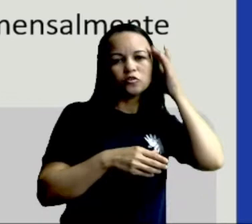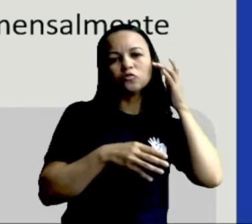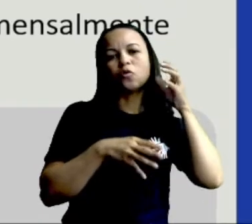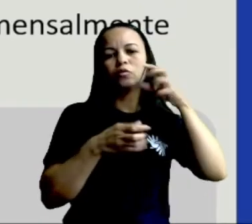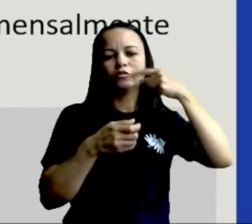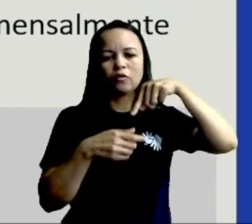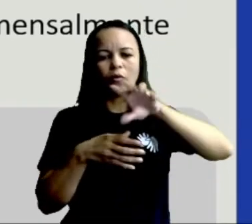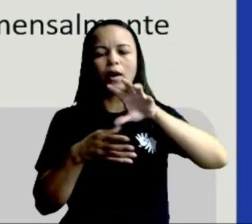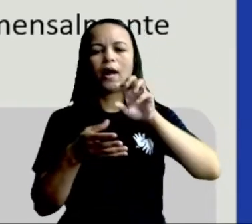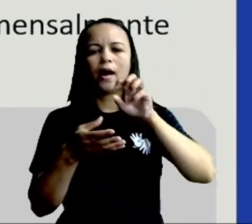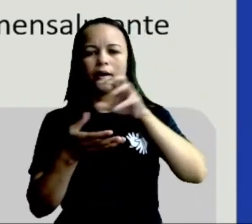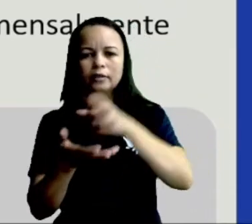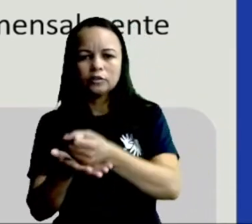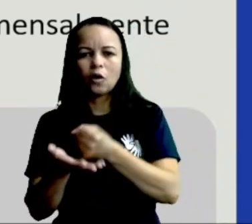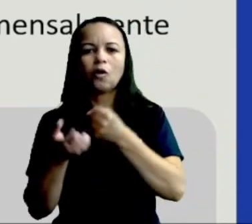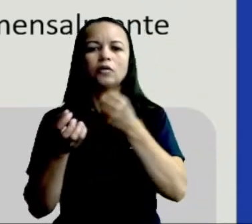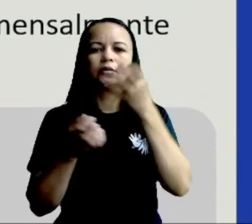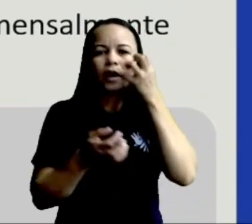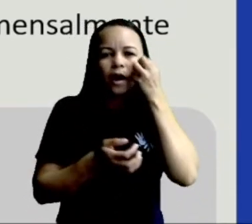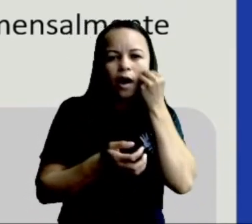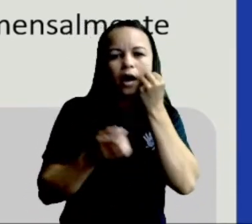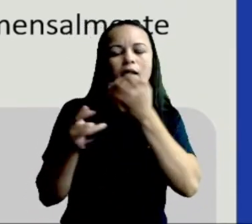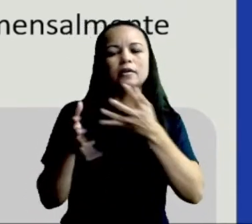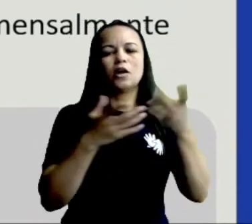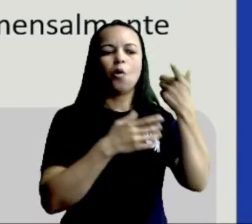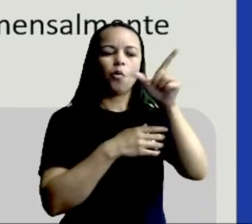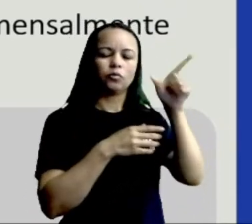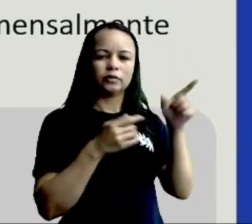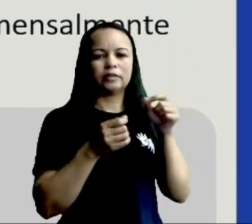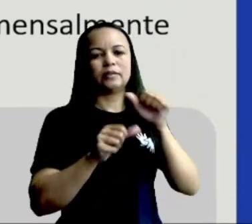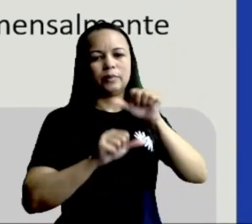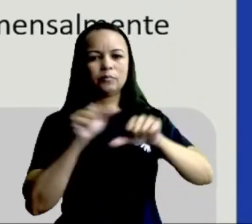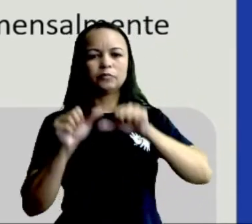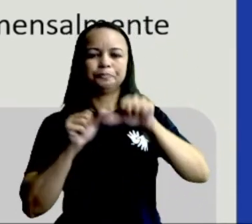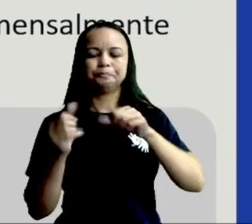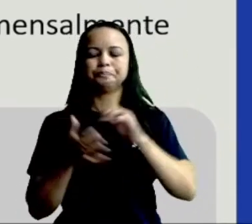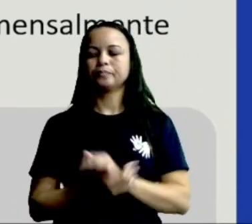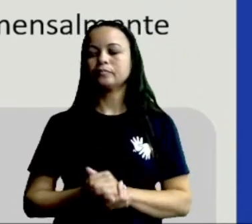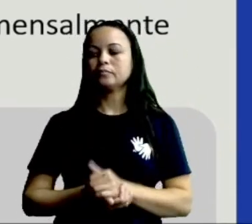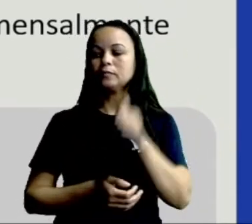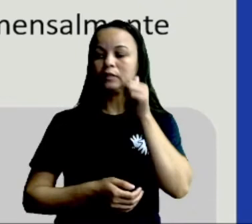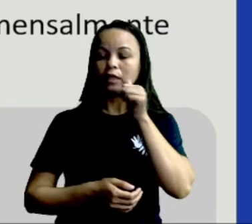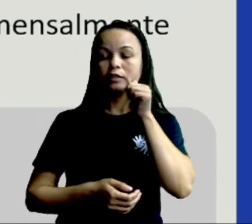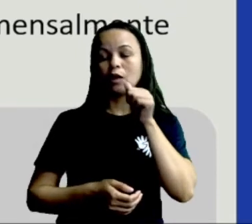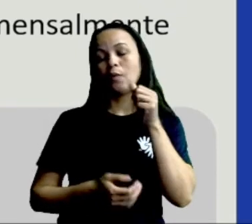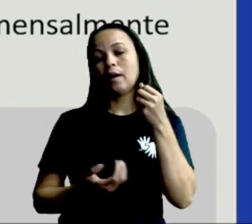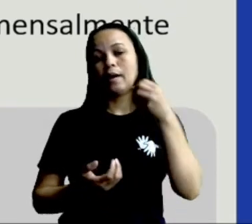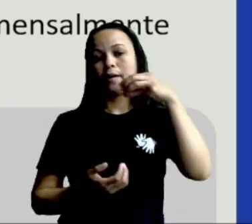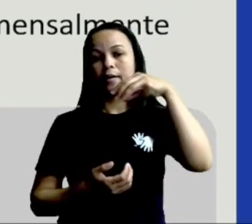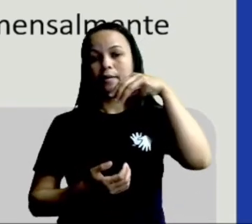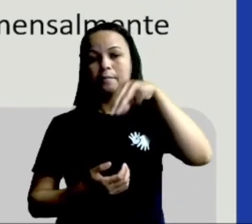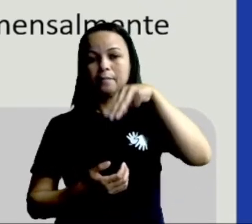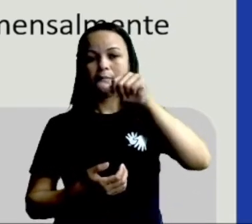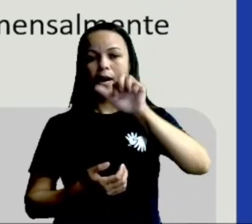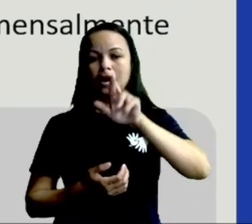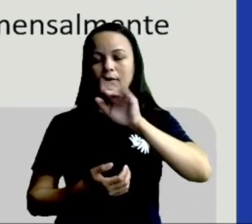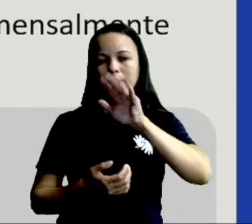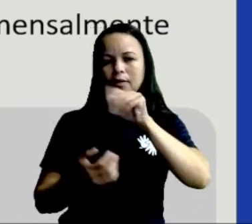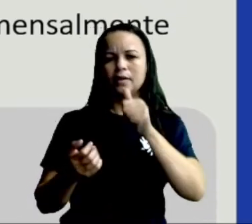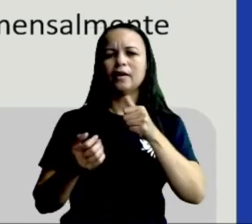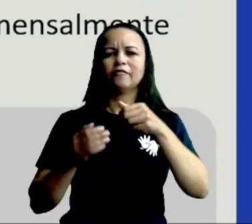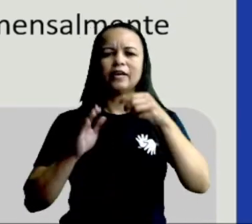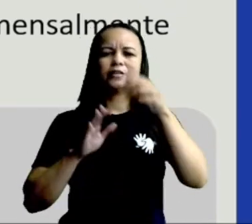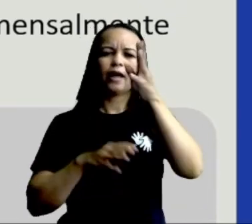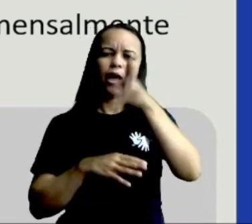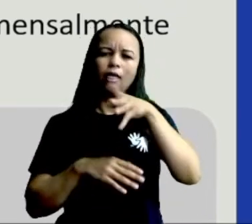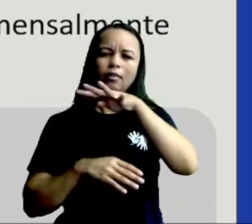diante. Então, Maria foi fazer uma visita e queria ajudar o abrigo aí com as despesas, então ela fez aquela tabelinha, né,